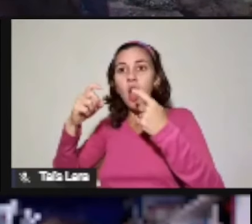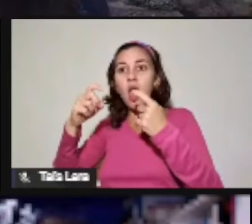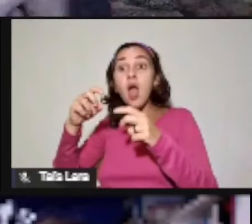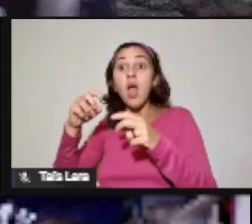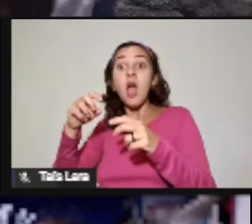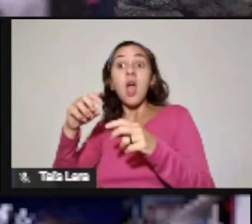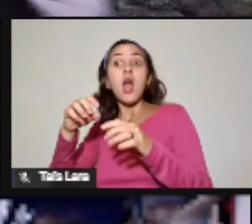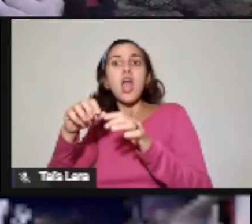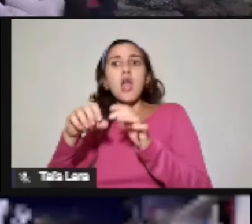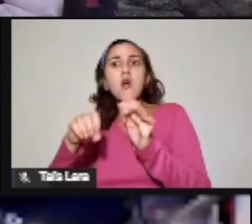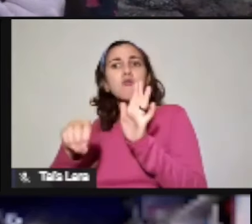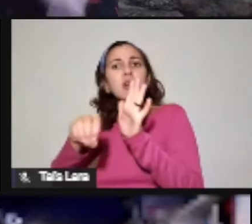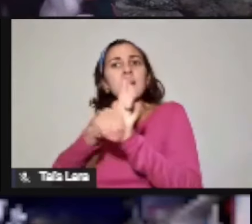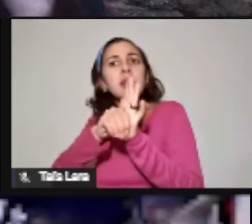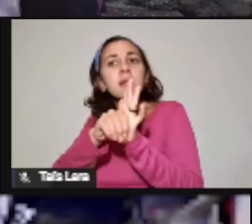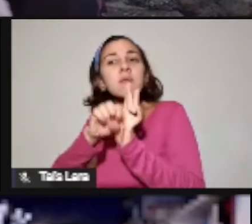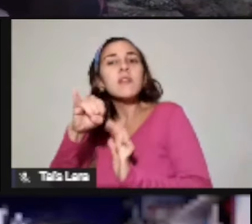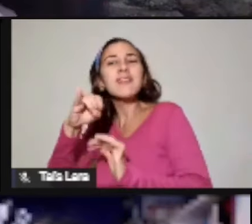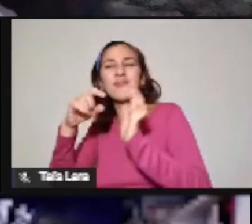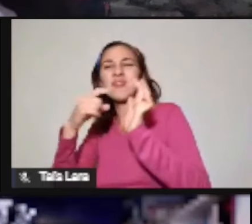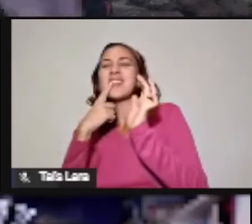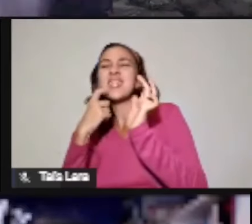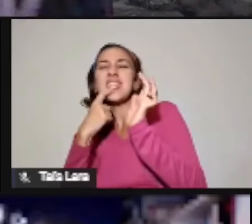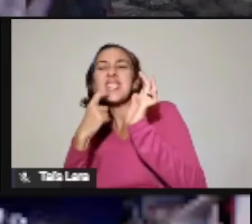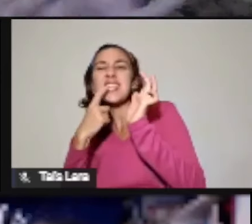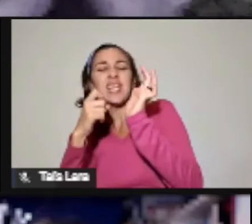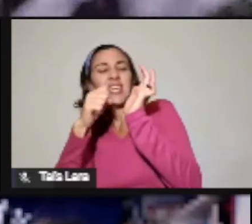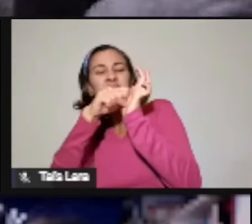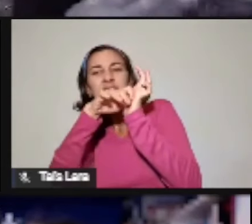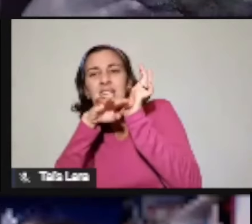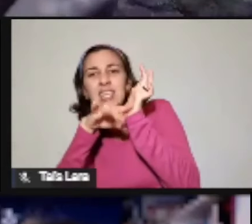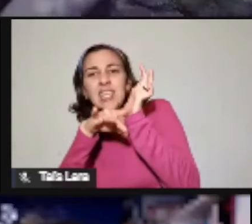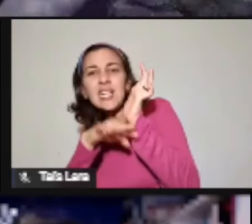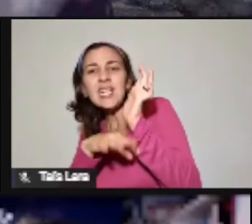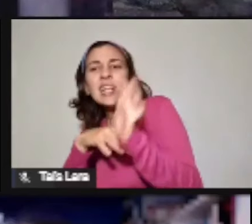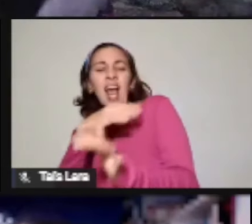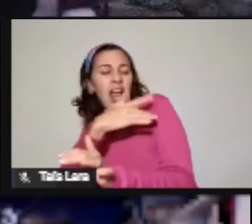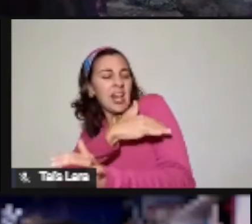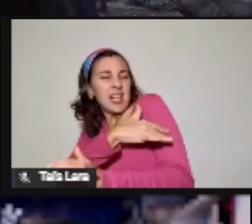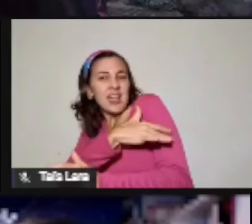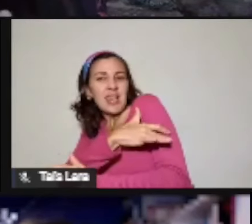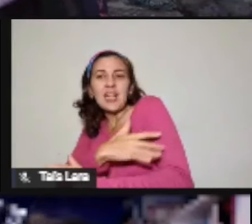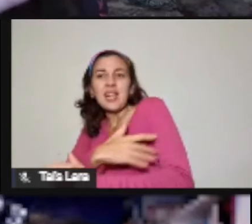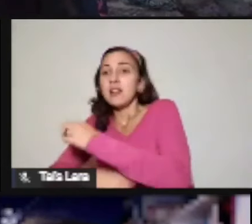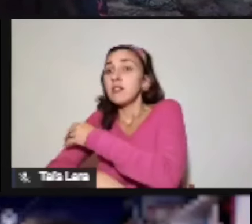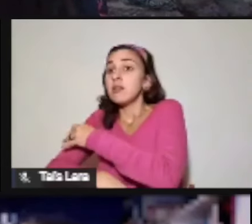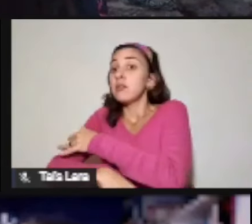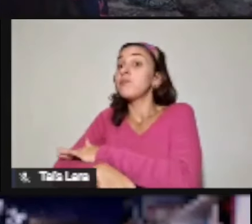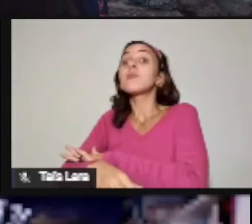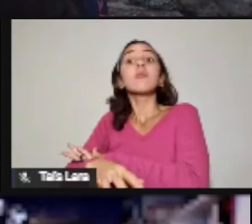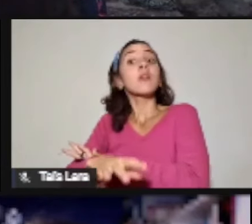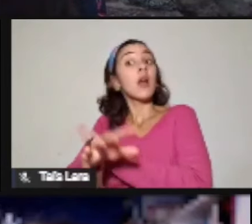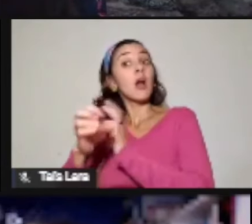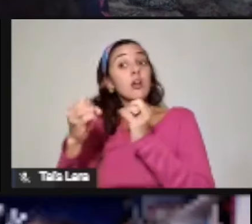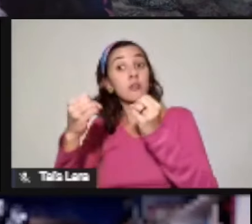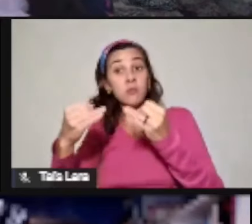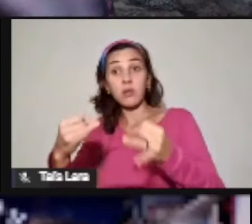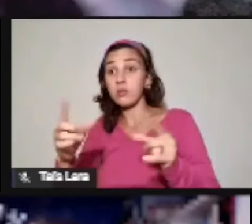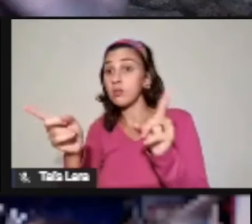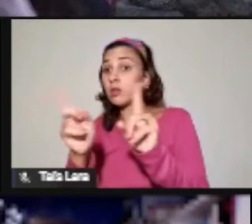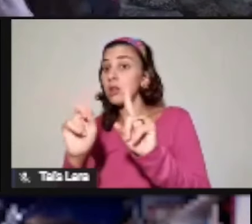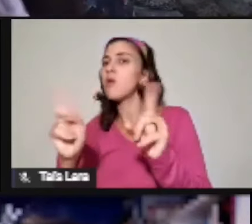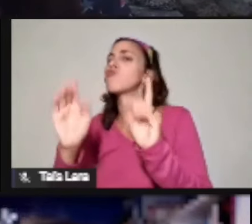ela deixasse marcas, se deixasse lesão. E você falou tanto no começo da live quanto agora, né, no começo da nossa conversa, você